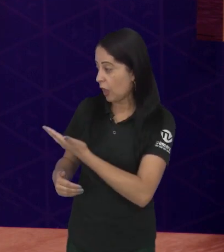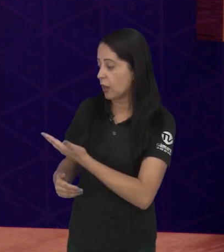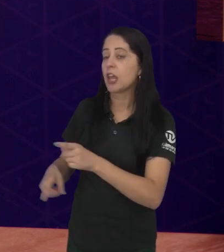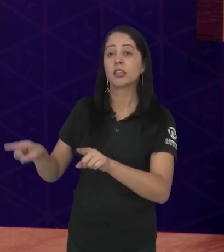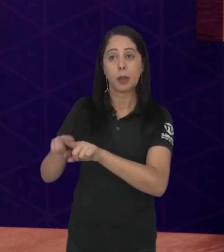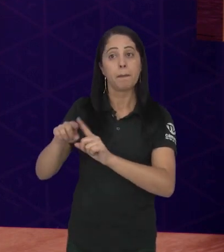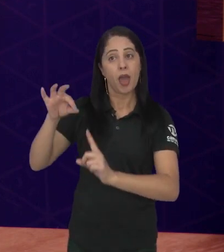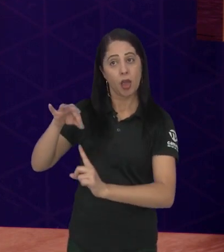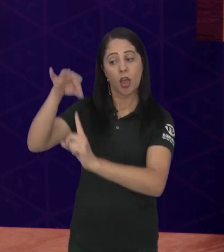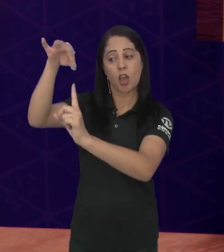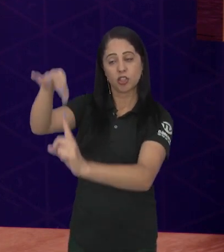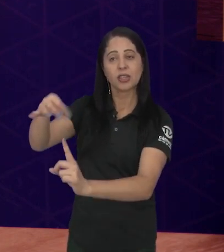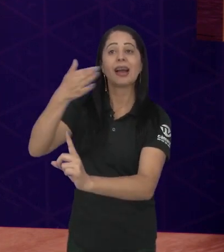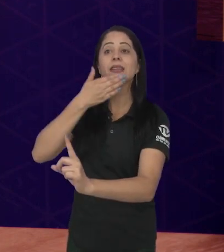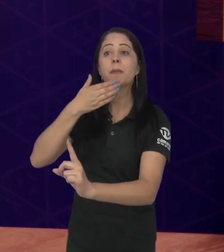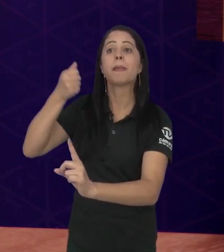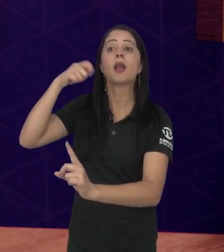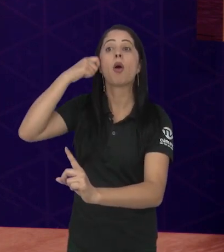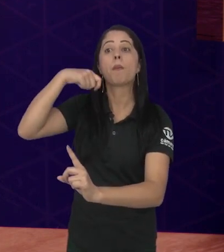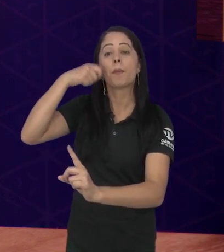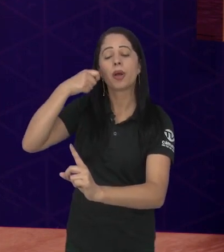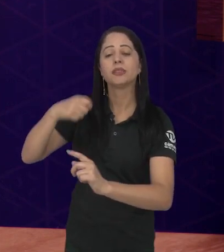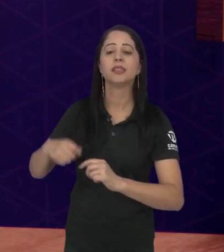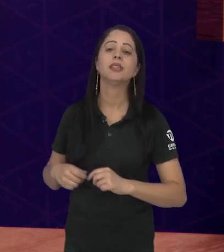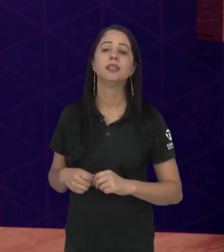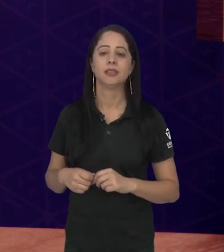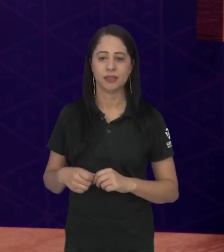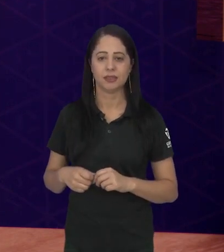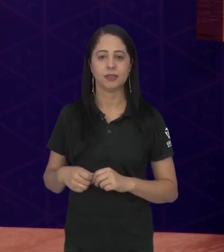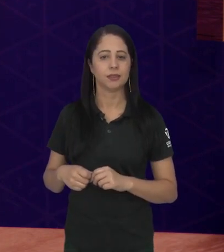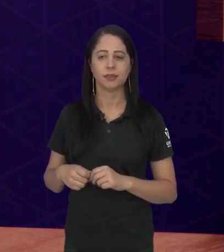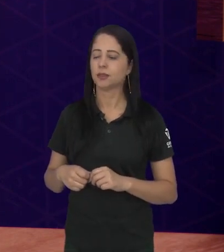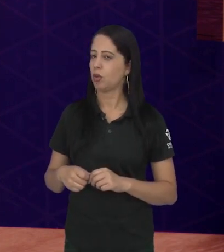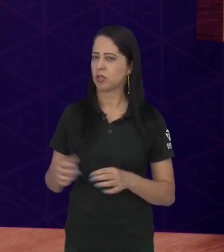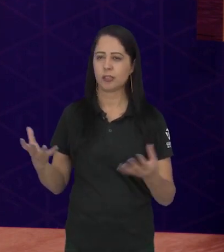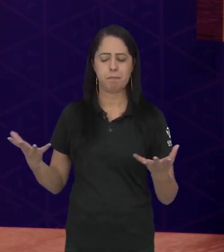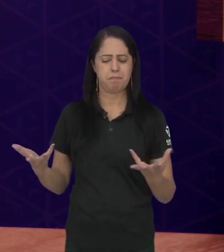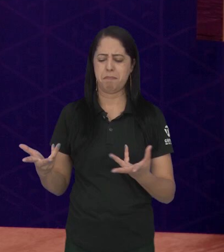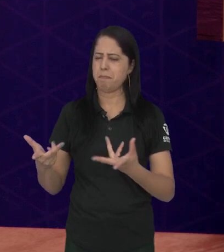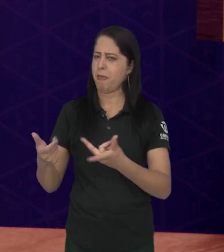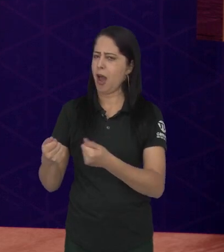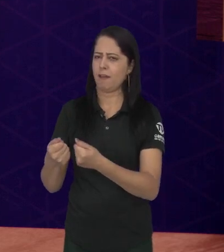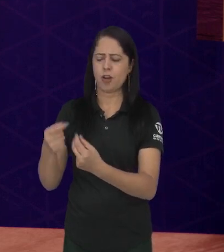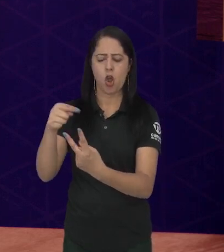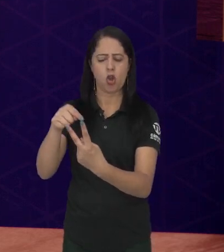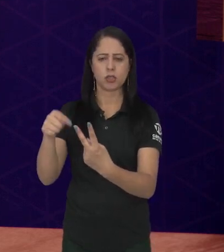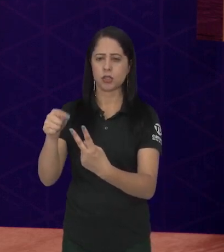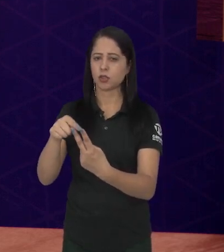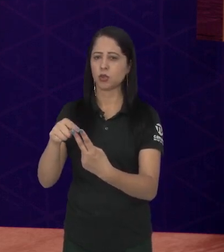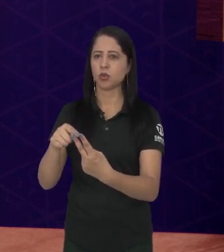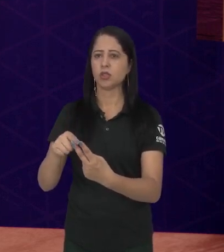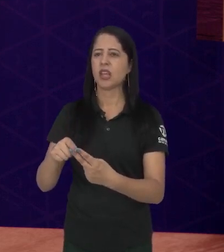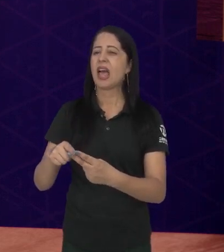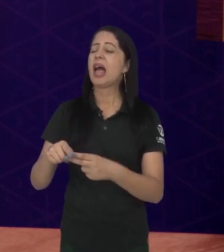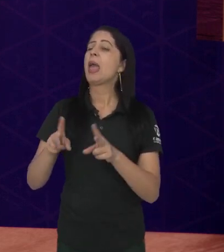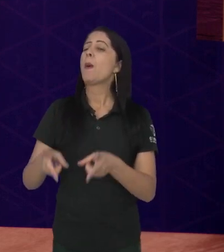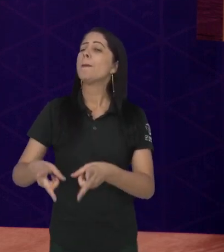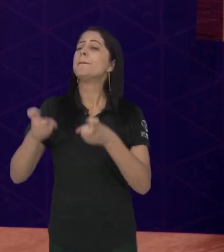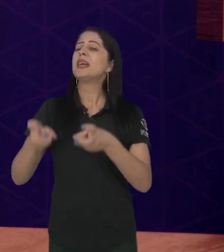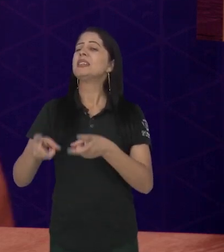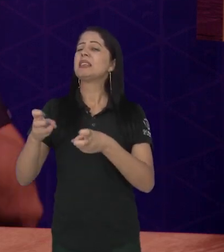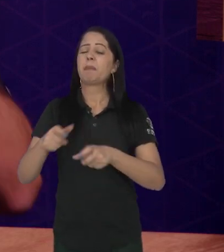Yeoh, outras atrizes aqui também, mas ela também tá excelente nesse papel. Inclusive eu vi